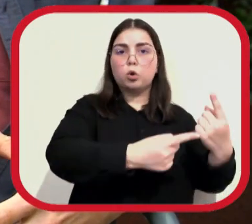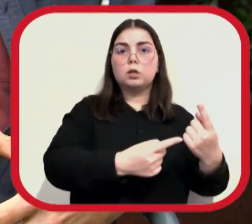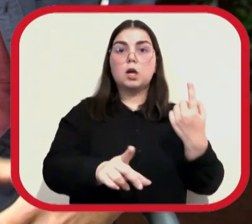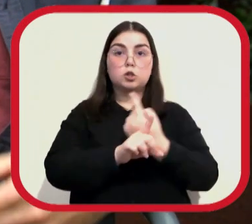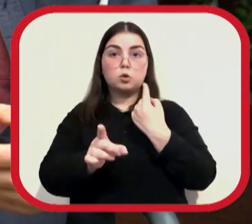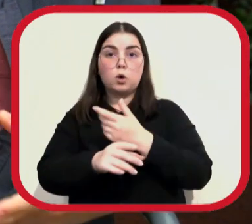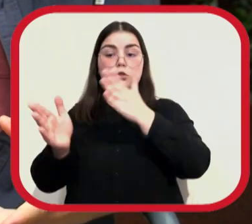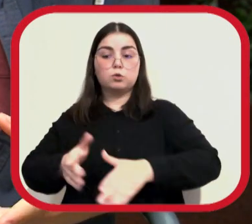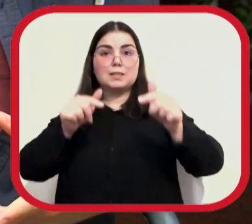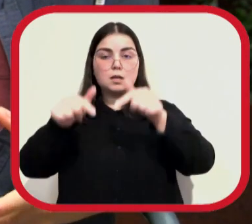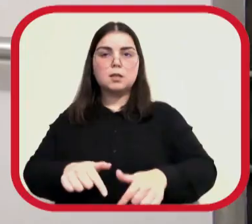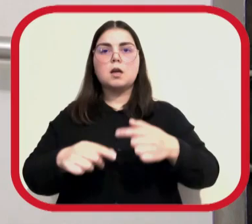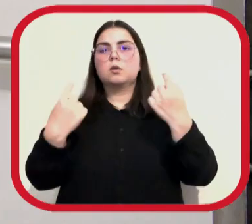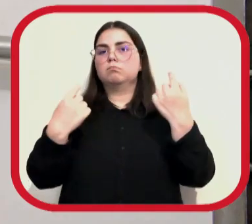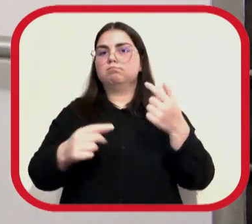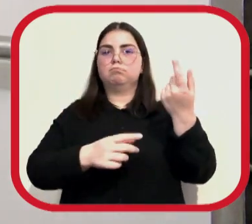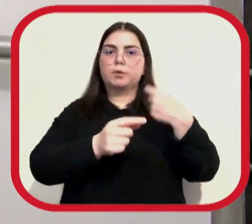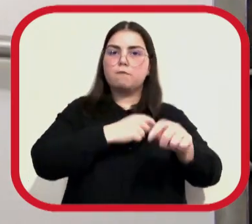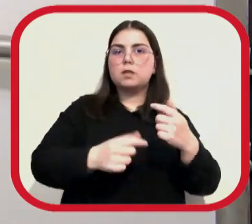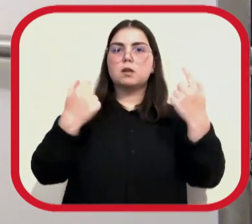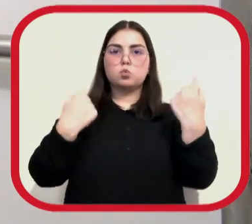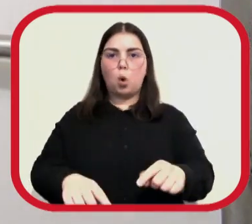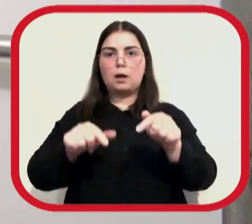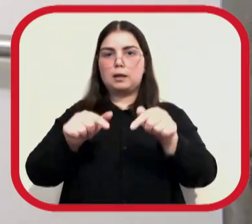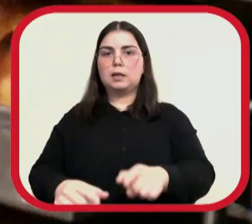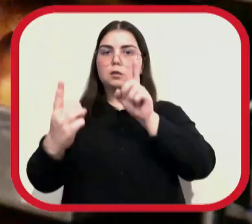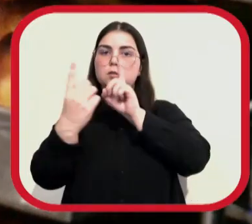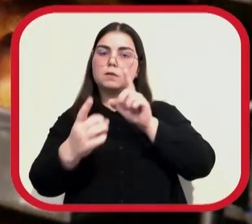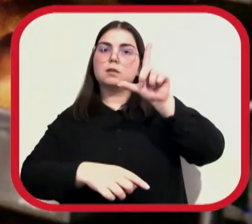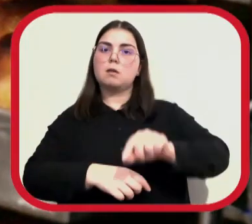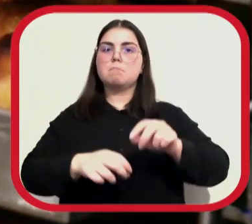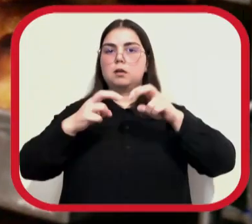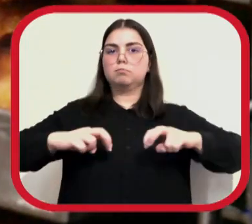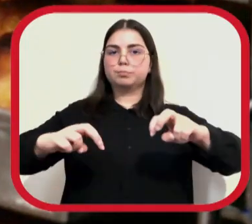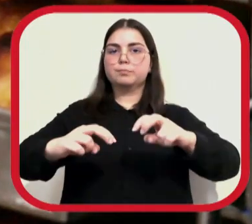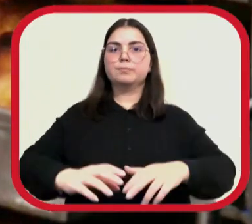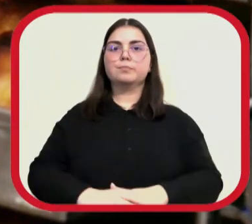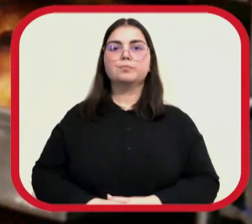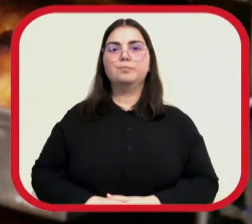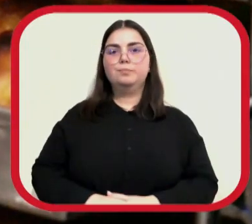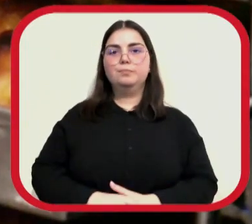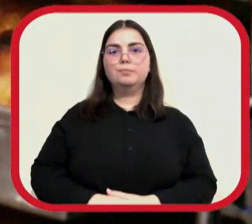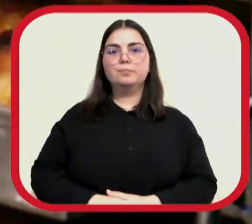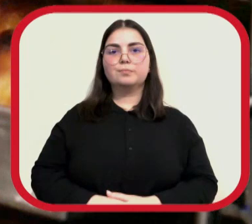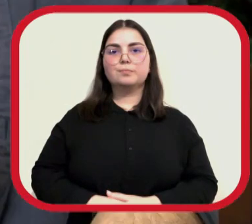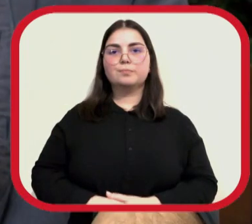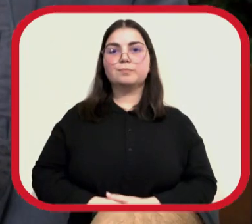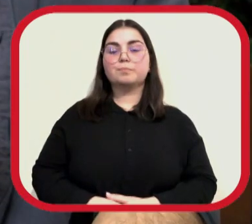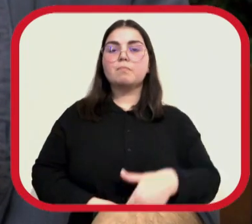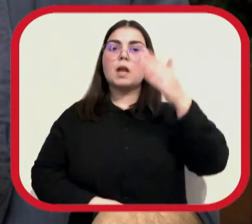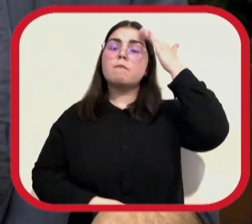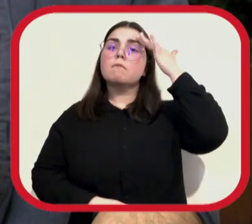que é produzido é vendido aqui ou no serviço de mesas ou ao nosso balcão. Eu acho que a